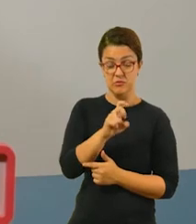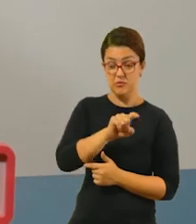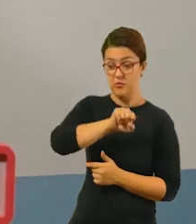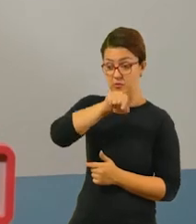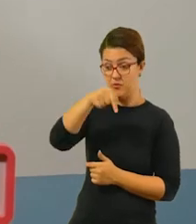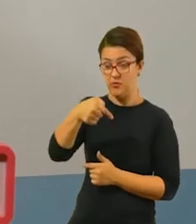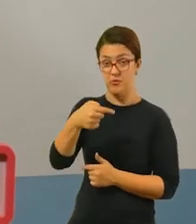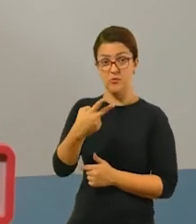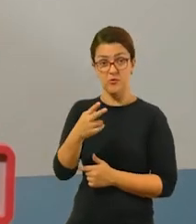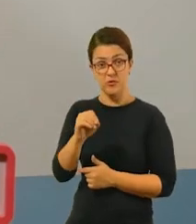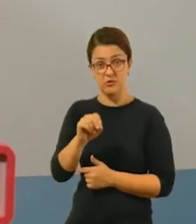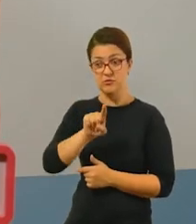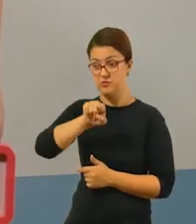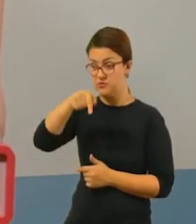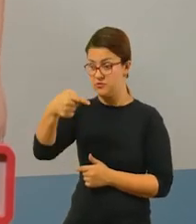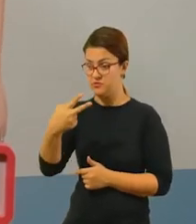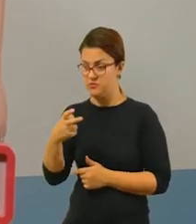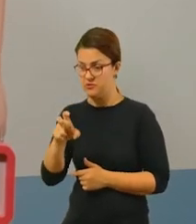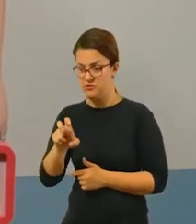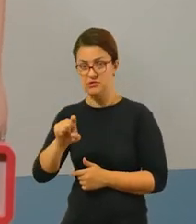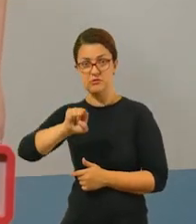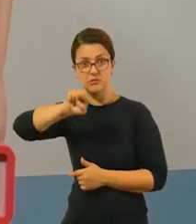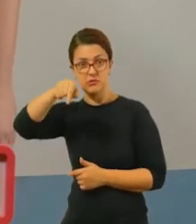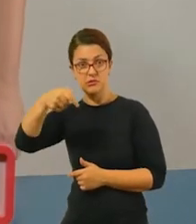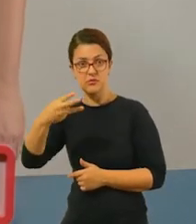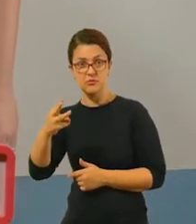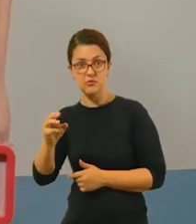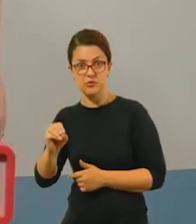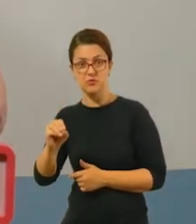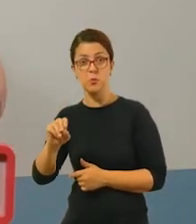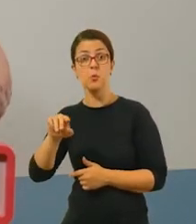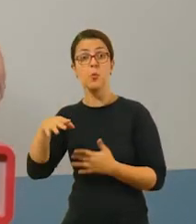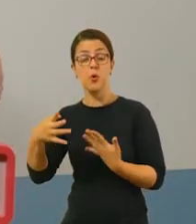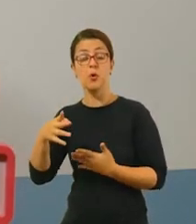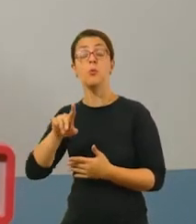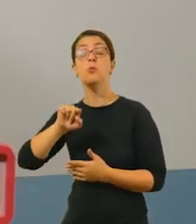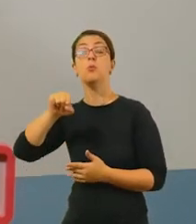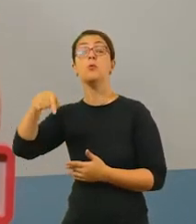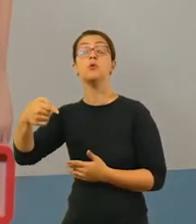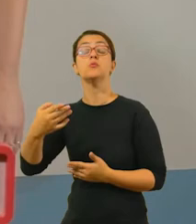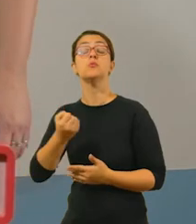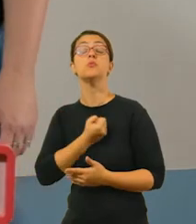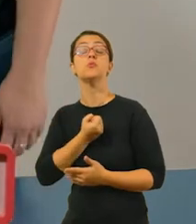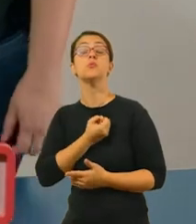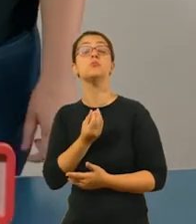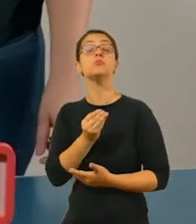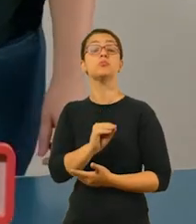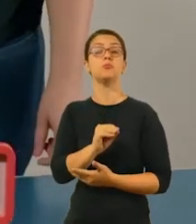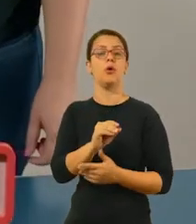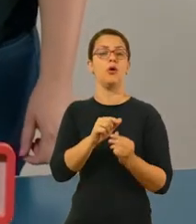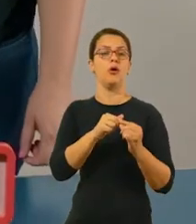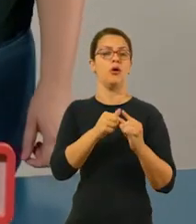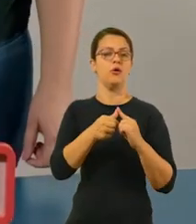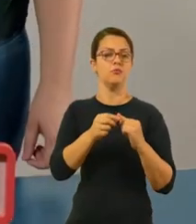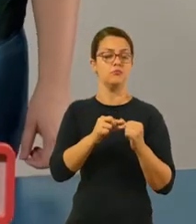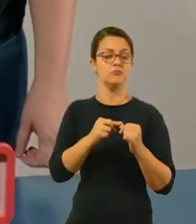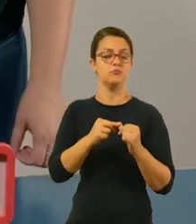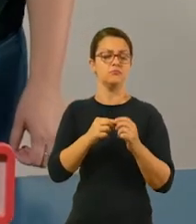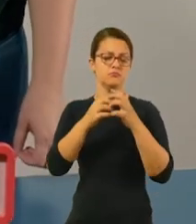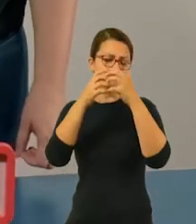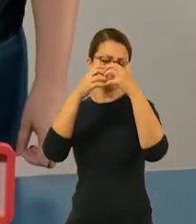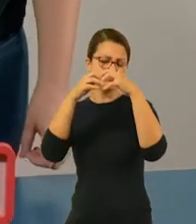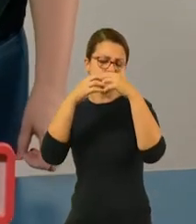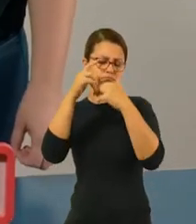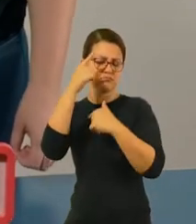do 15 para o 20, do 20 para o 25, do 25 para o 30, o próximo número só pode ser qual? Pense